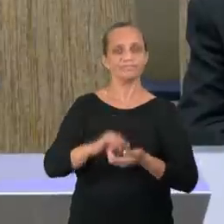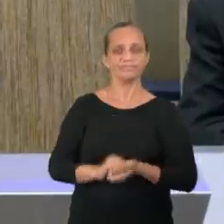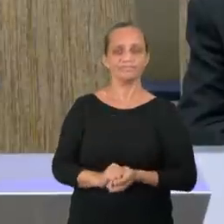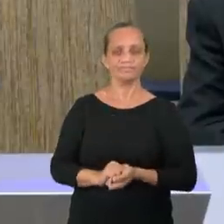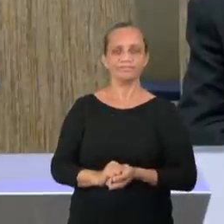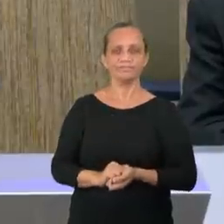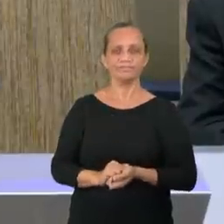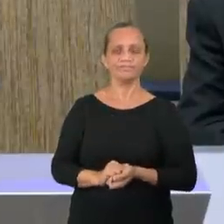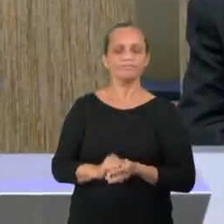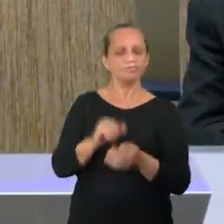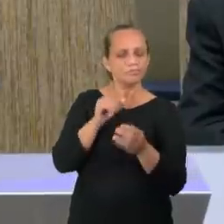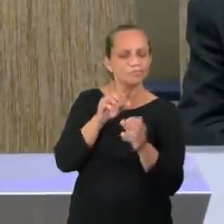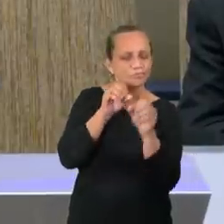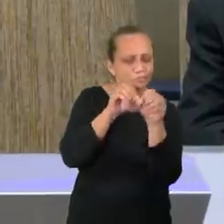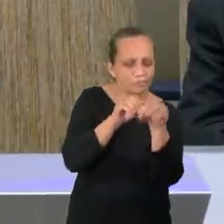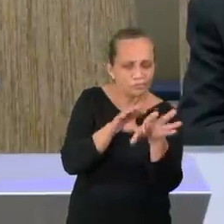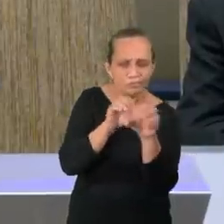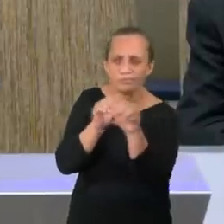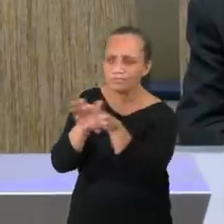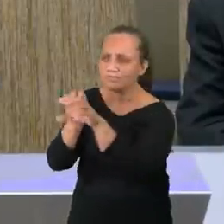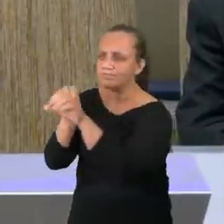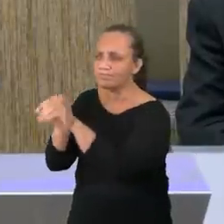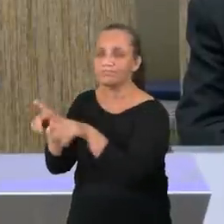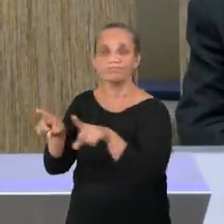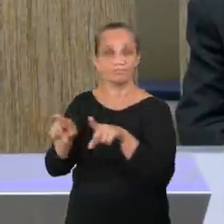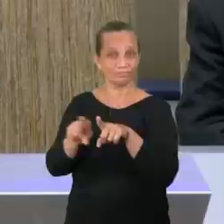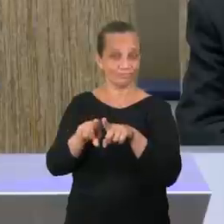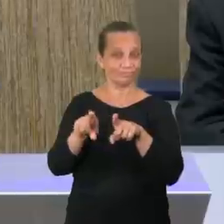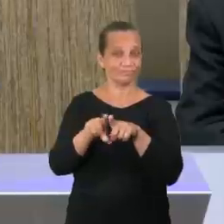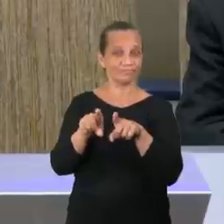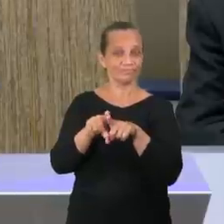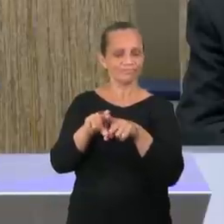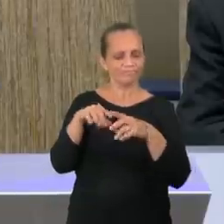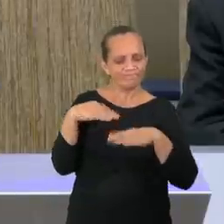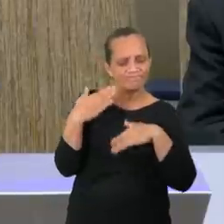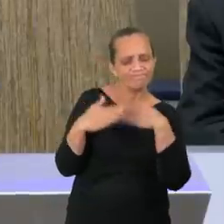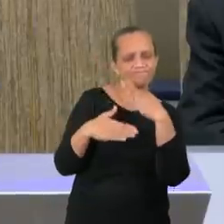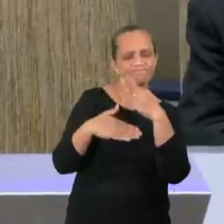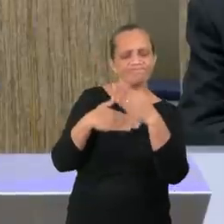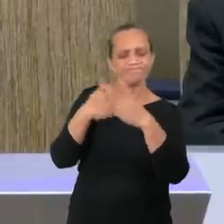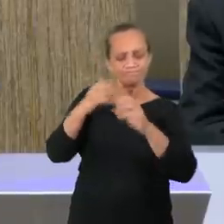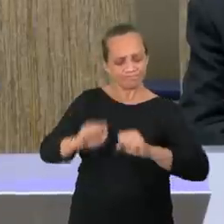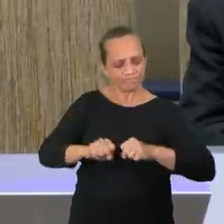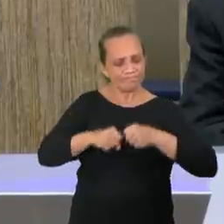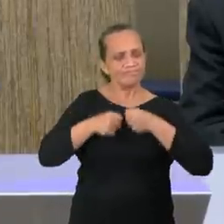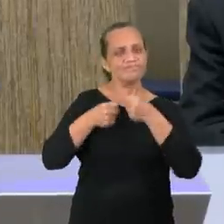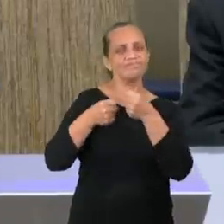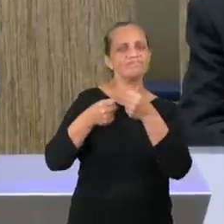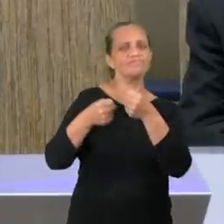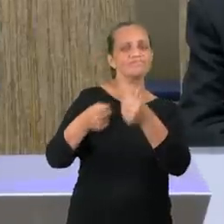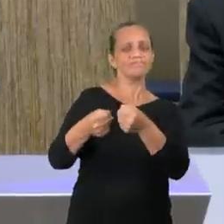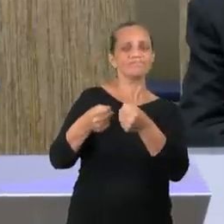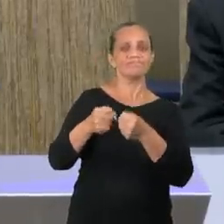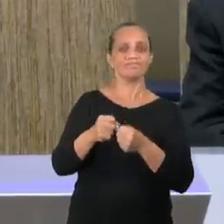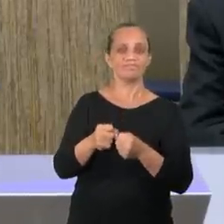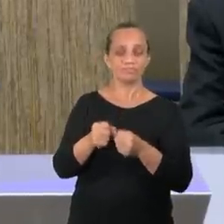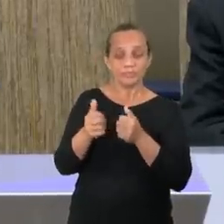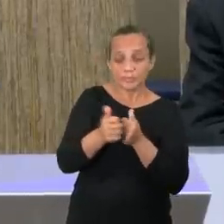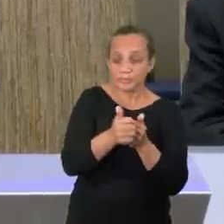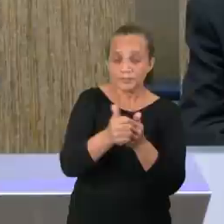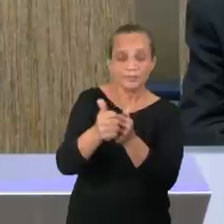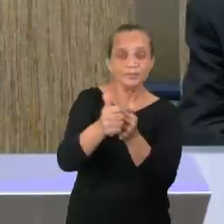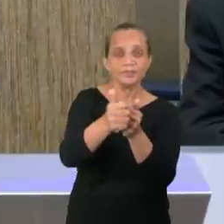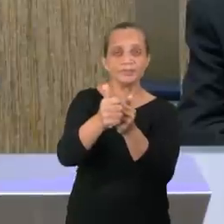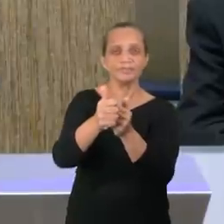para nos ensinar, para nos alimentar também, para nos dirigir. E cada vez